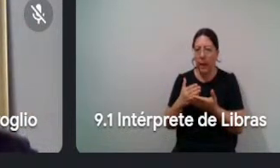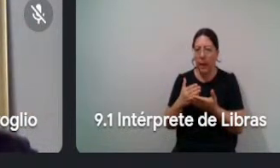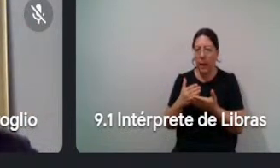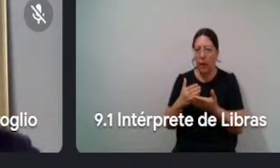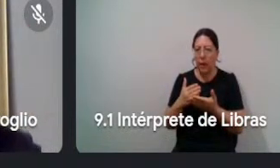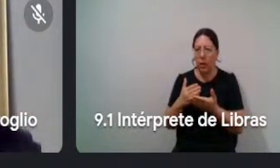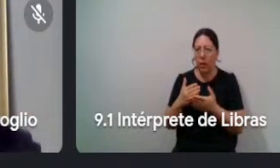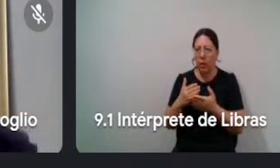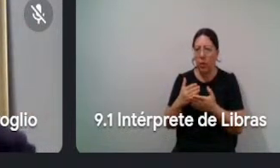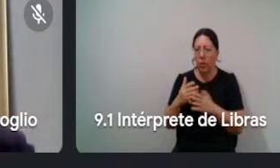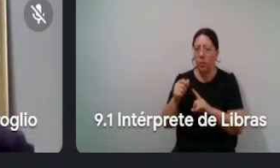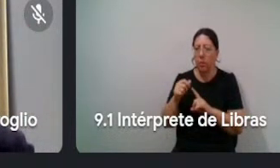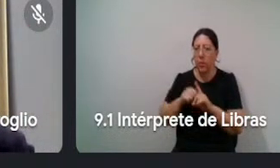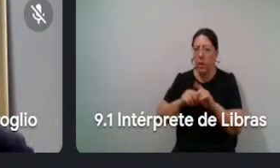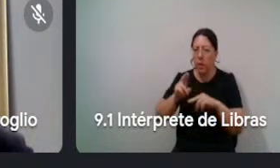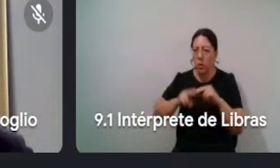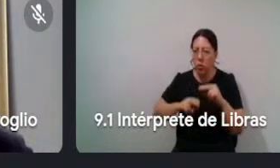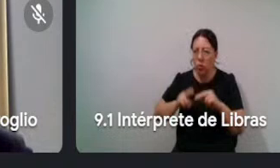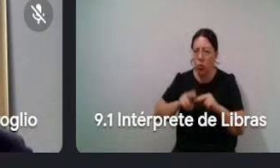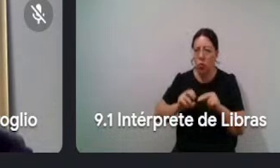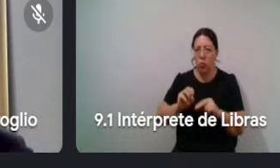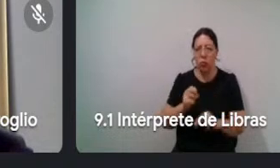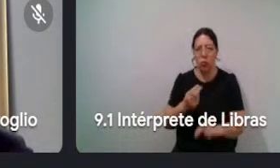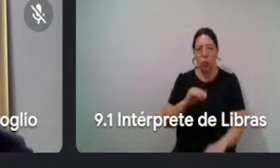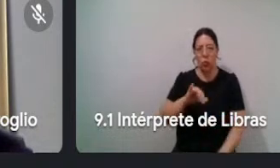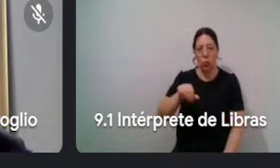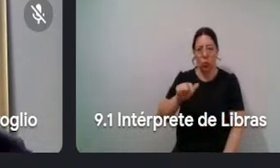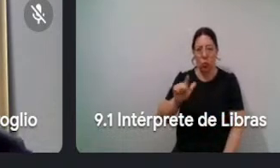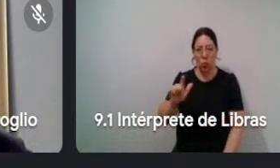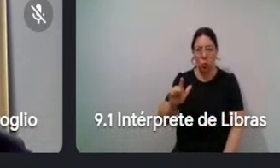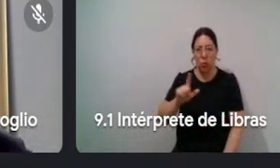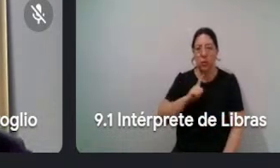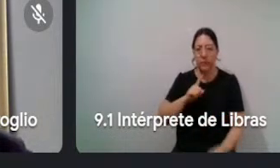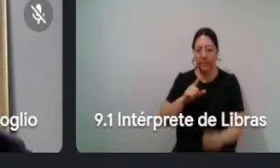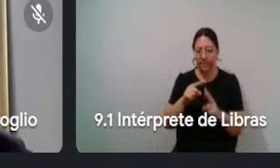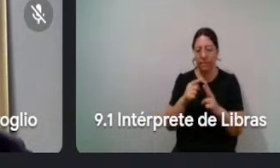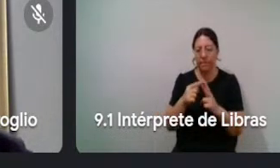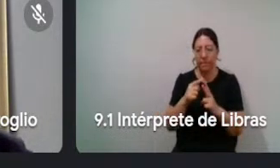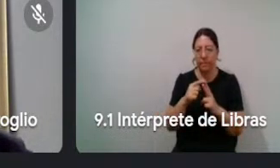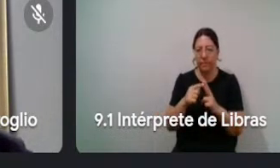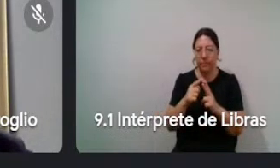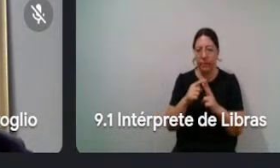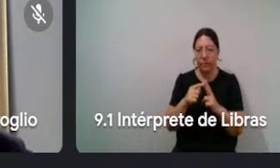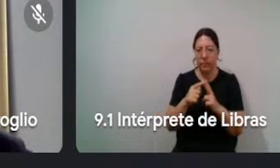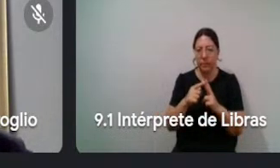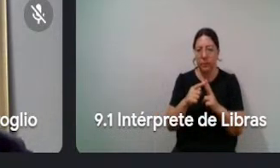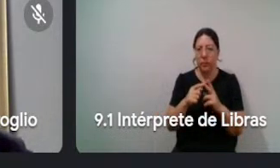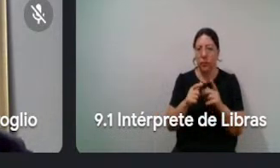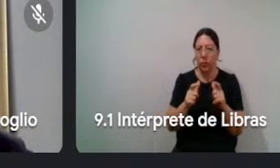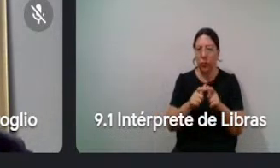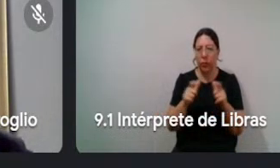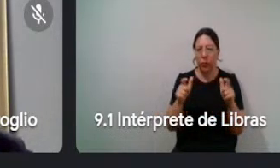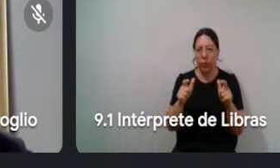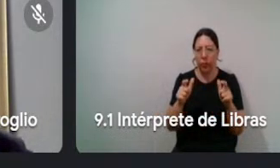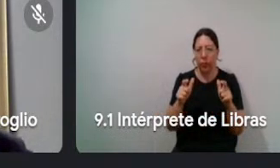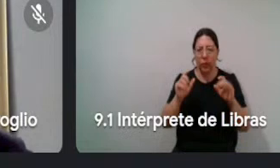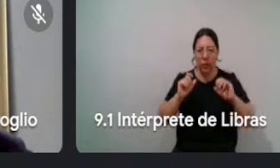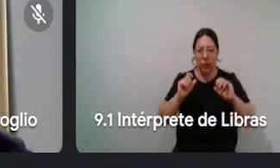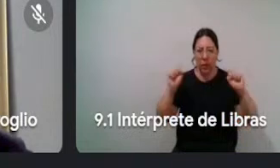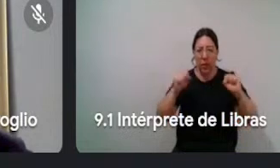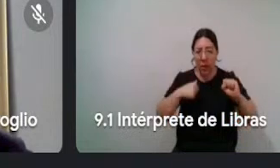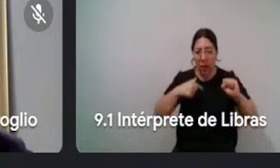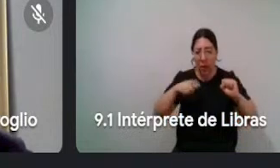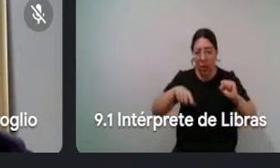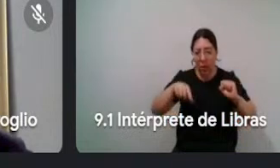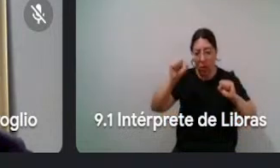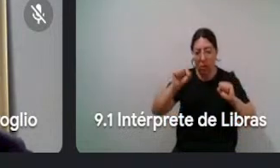junho ou julho. Há duas datas que os tribunais regionais do país escolhem. Eu escolhi janeiro porque